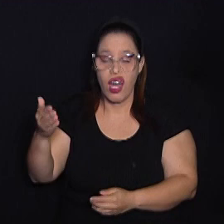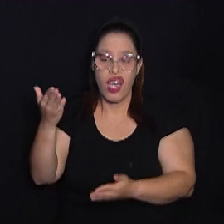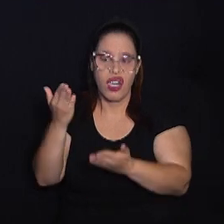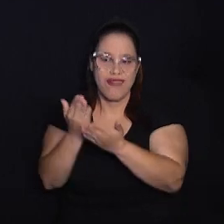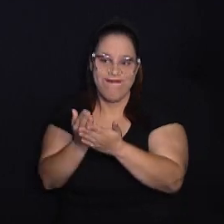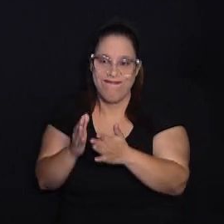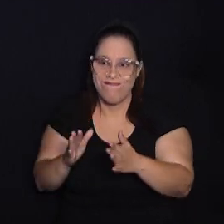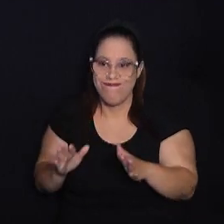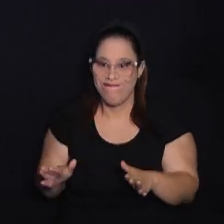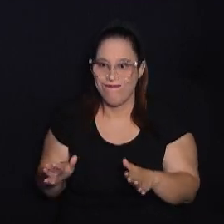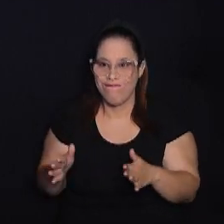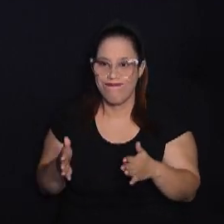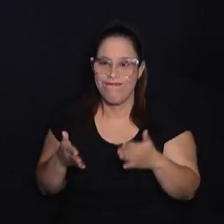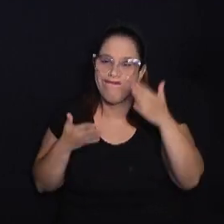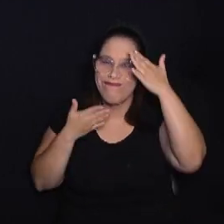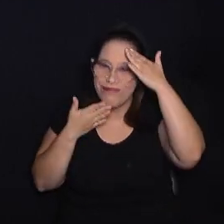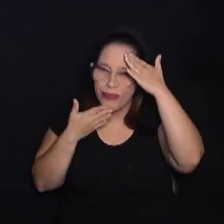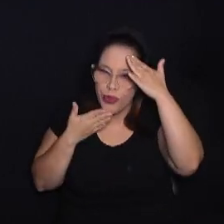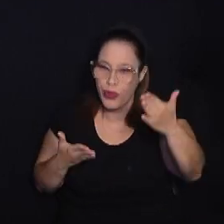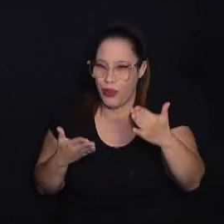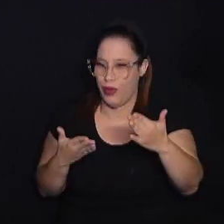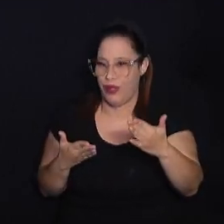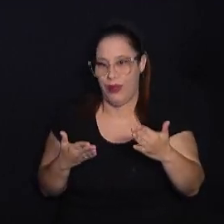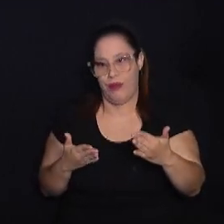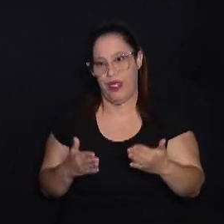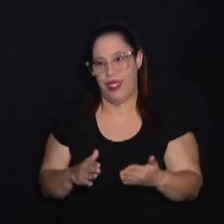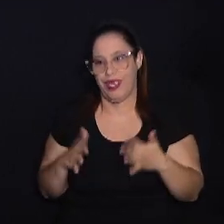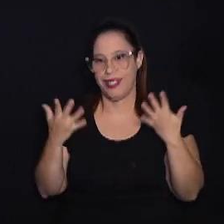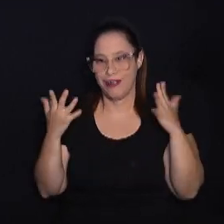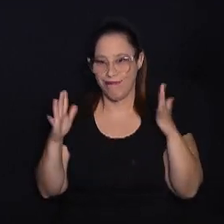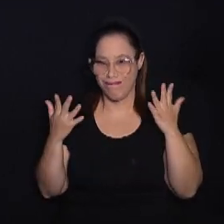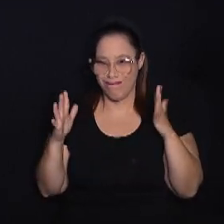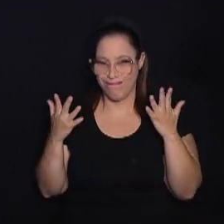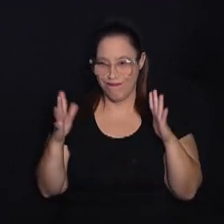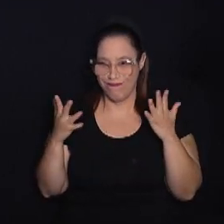existir. Muito obrigada.